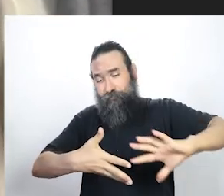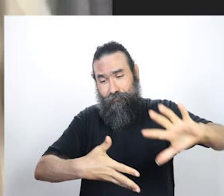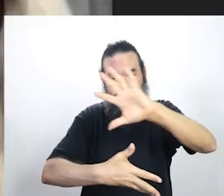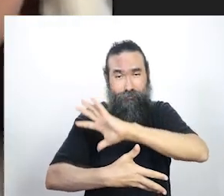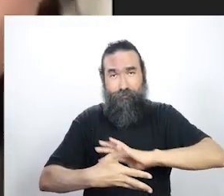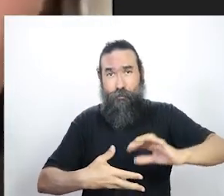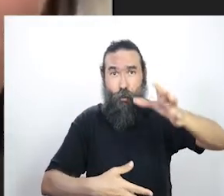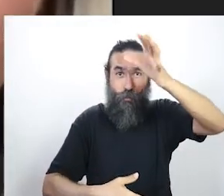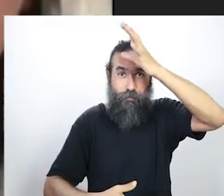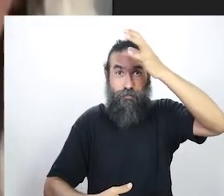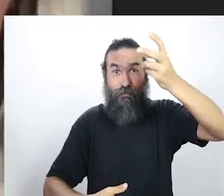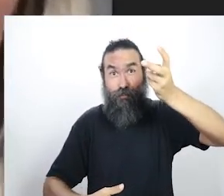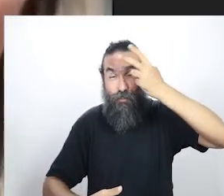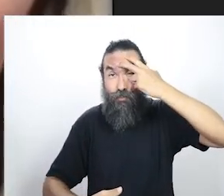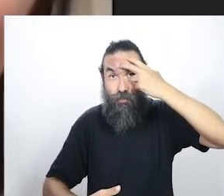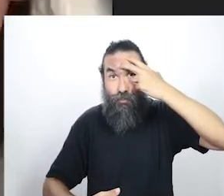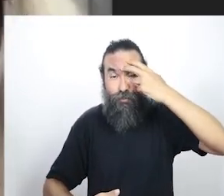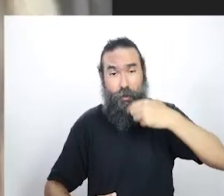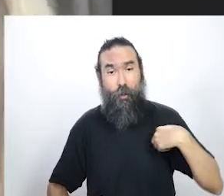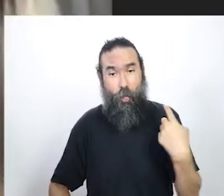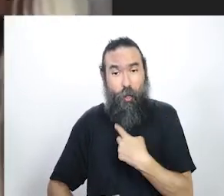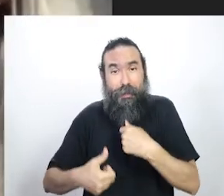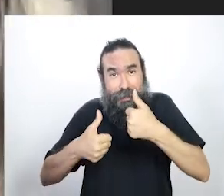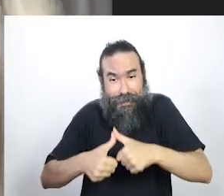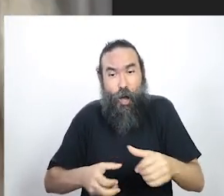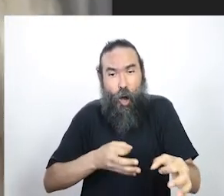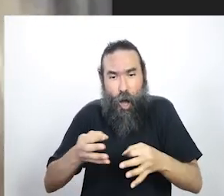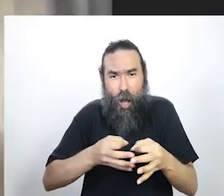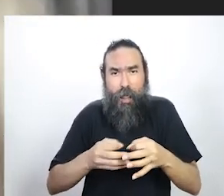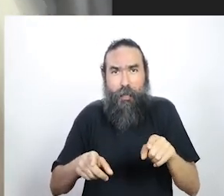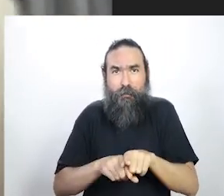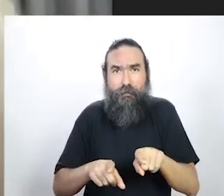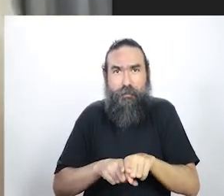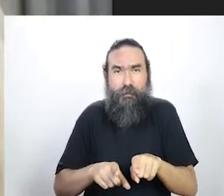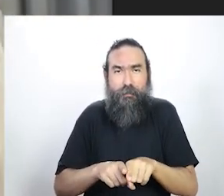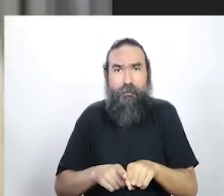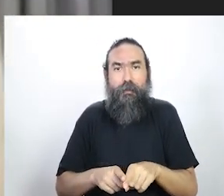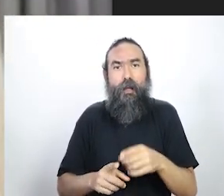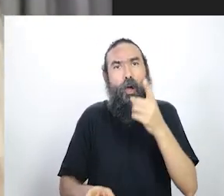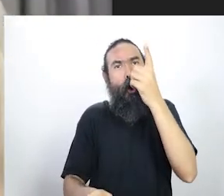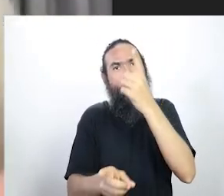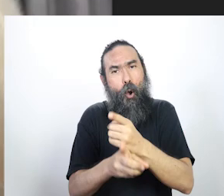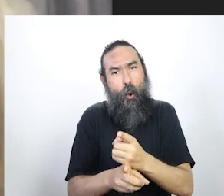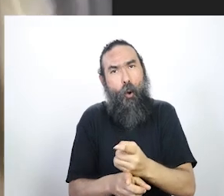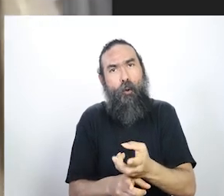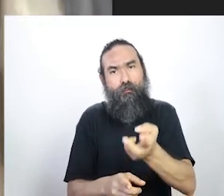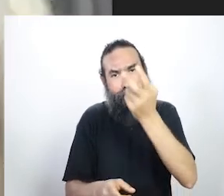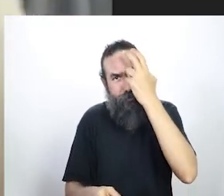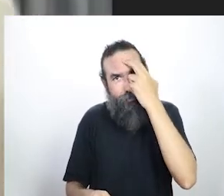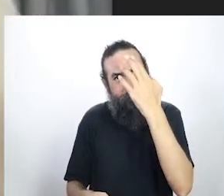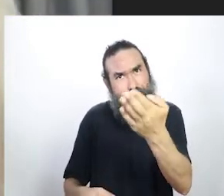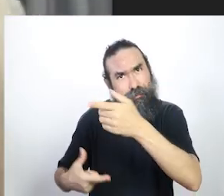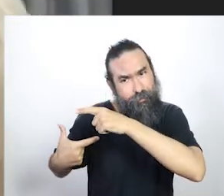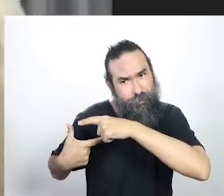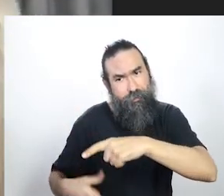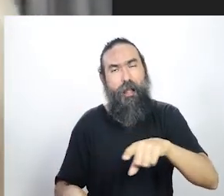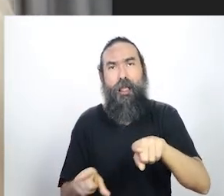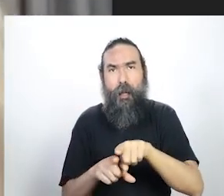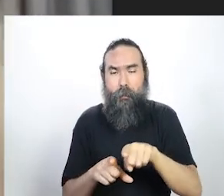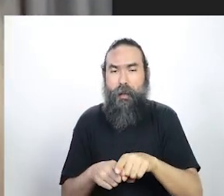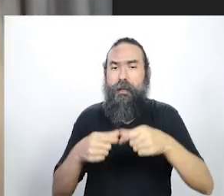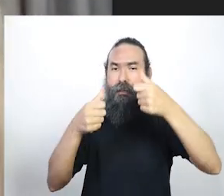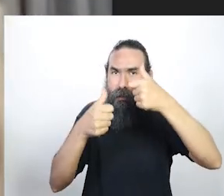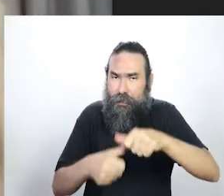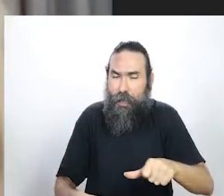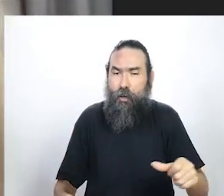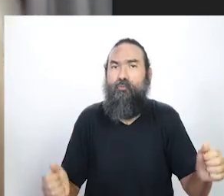de cultura. Então, nós estamos coordenando uma rede de cultura IPSGO. Então, eu convido também o pessoal do Encontro de Culturas, o